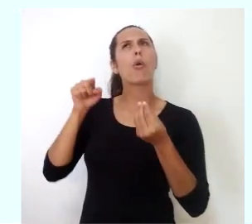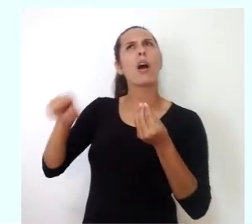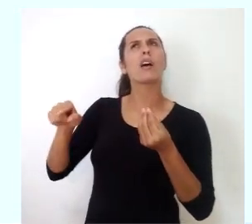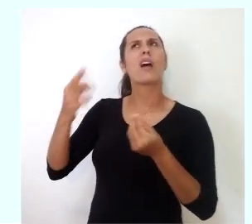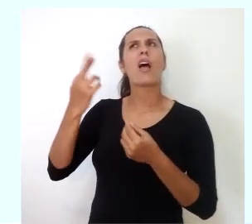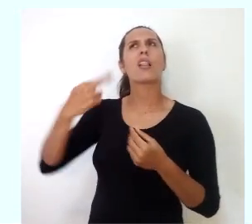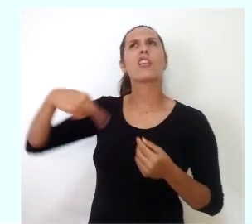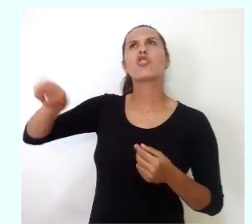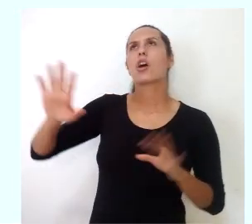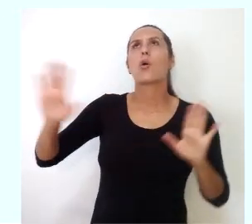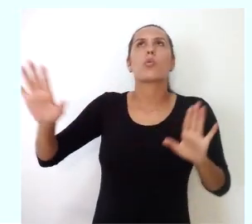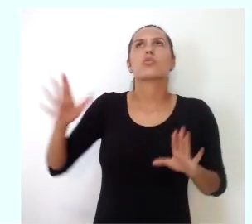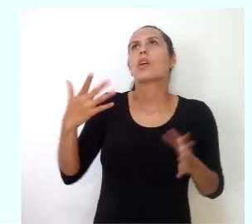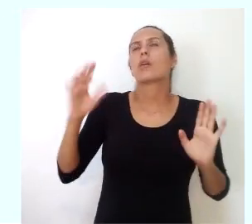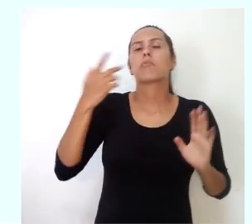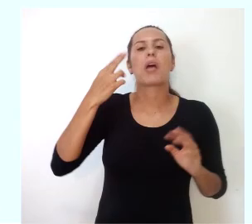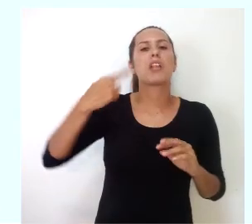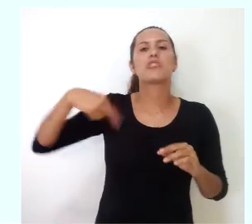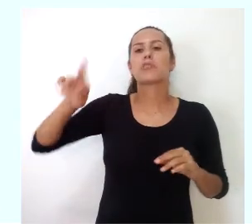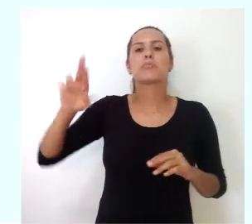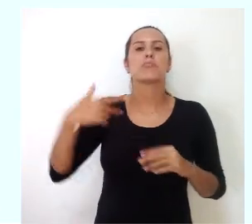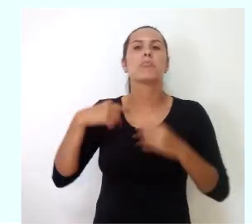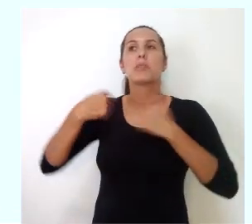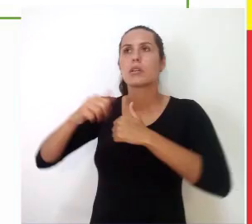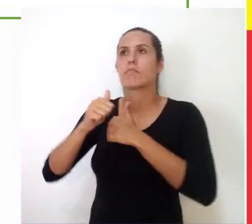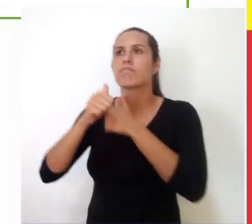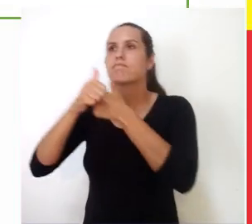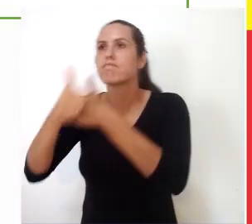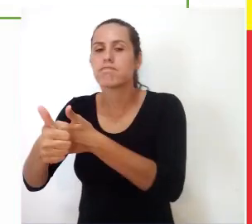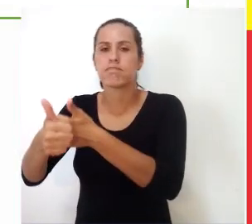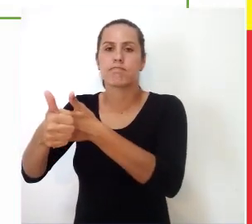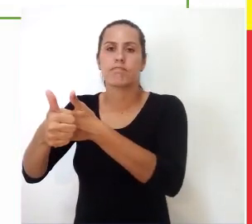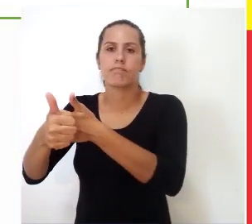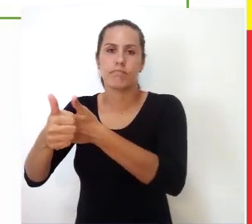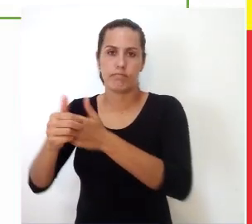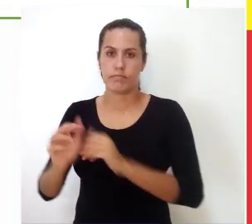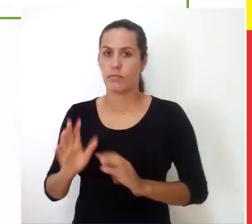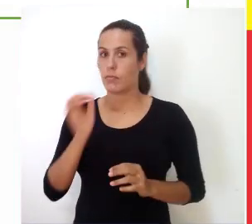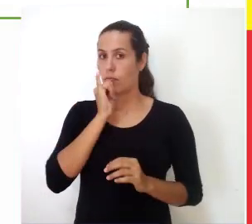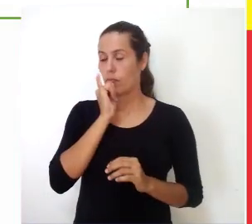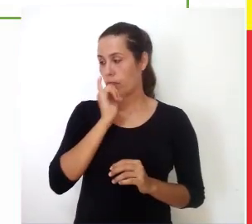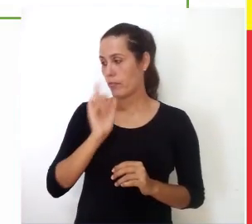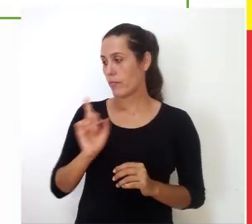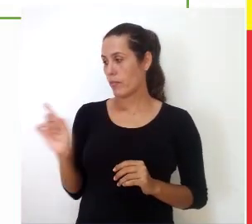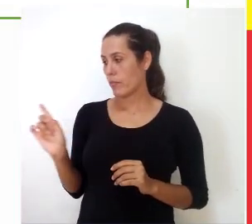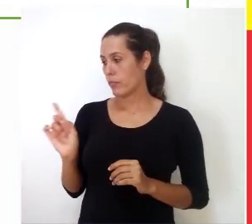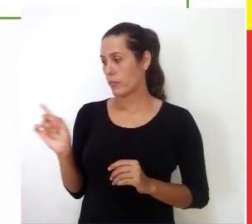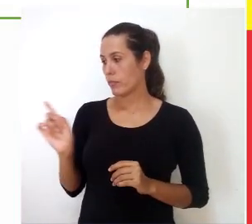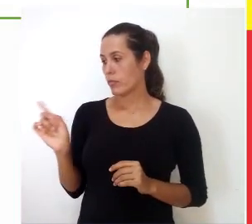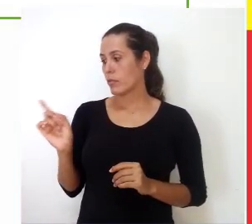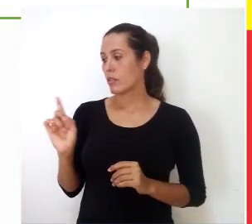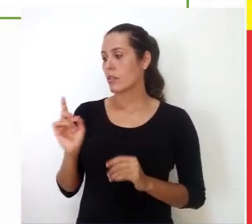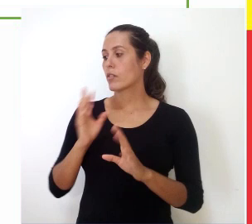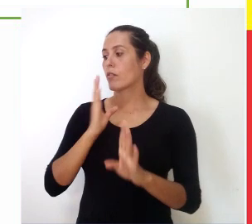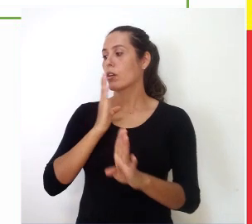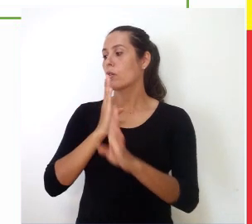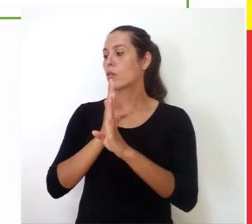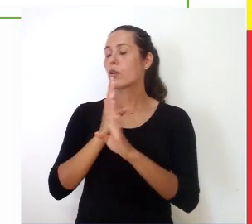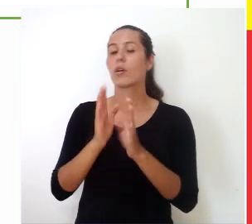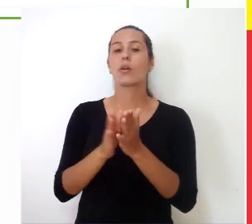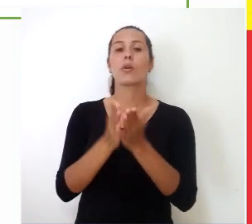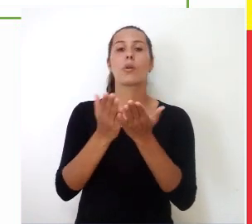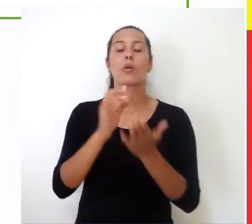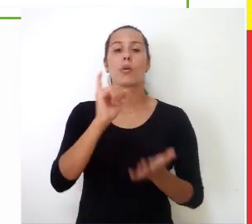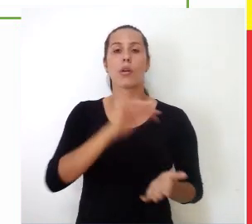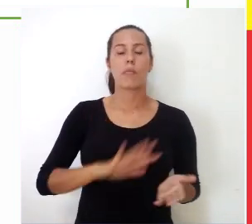se comportar, certo? Então vamos lá aqui. Na tela nós encontramos, certo? Justamente o quê? Há uma figura aí